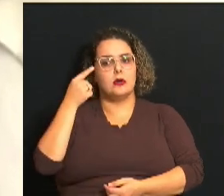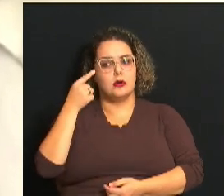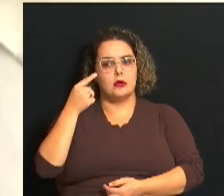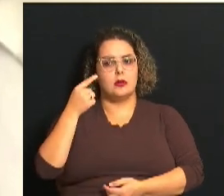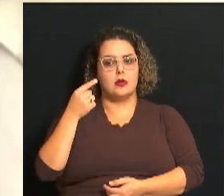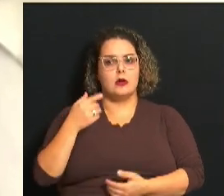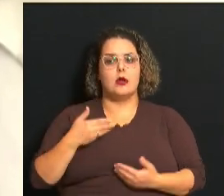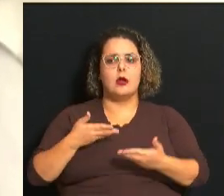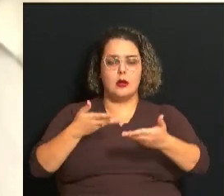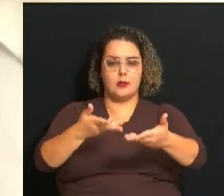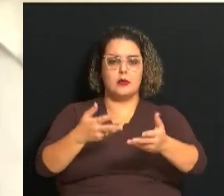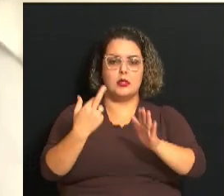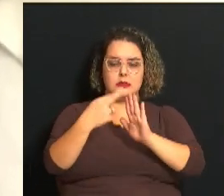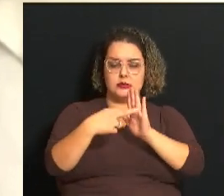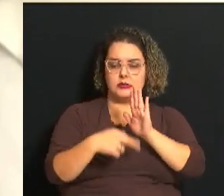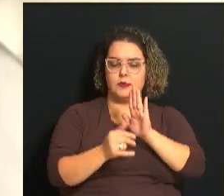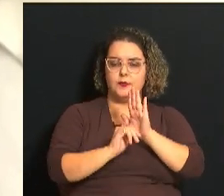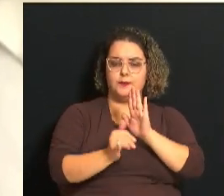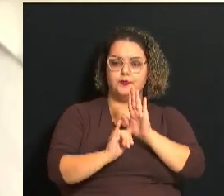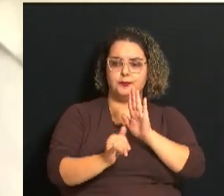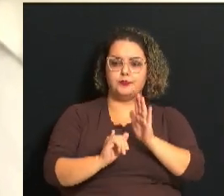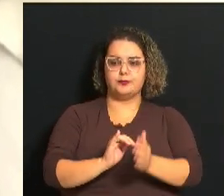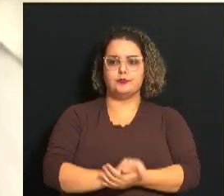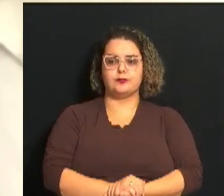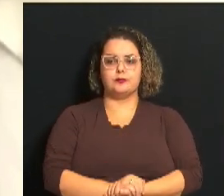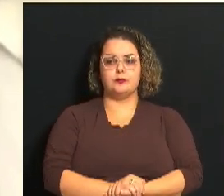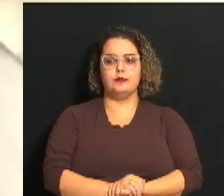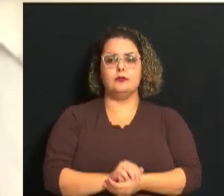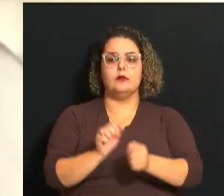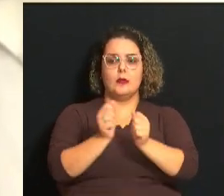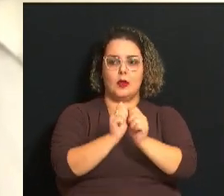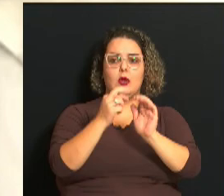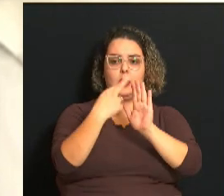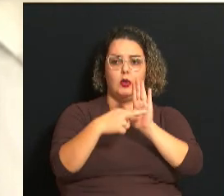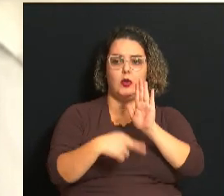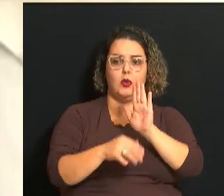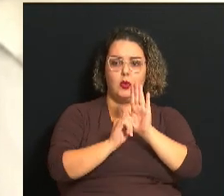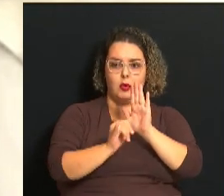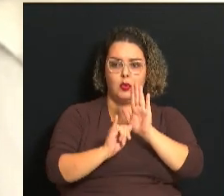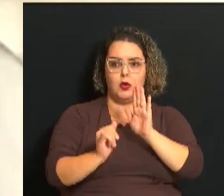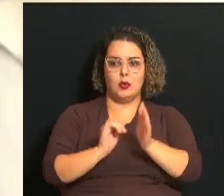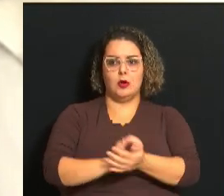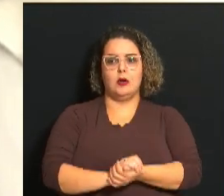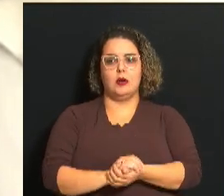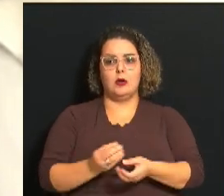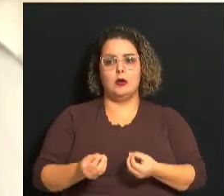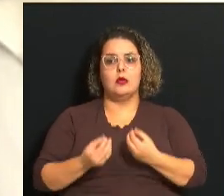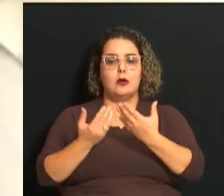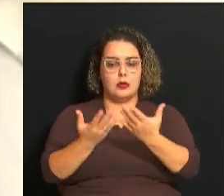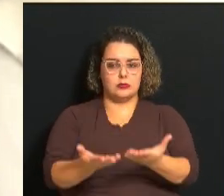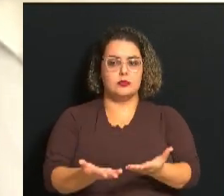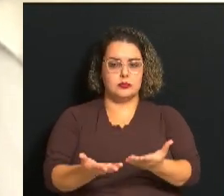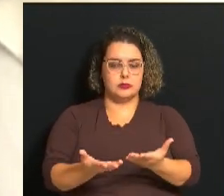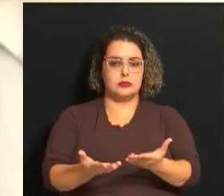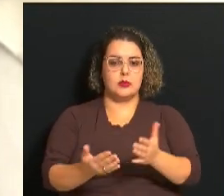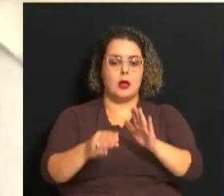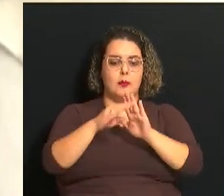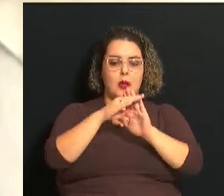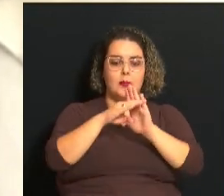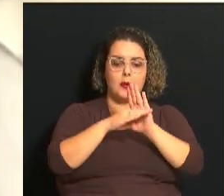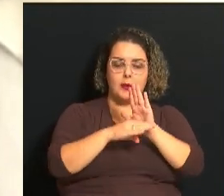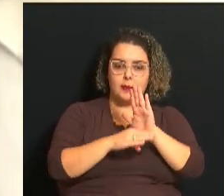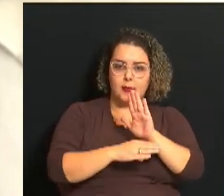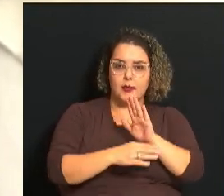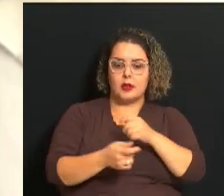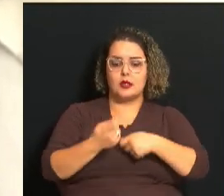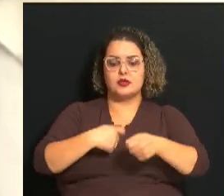apresentar um relatório e com esse relatório é trazer encaminhamentos inclusive para pautar a